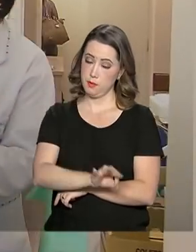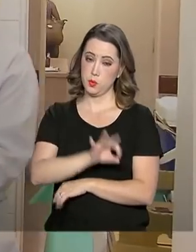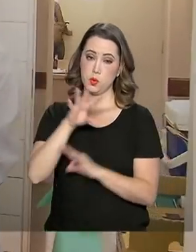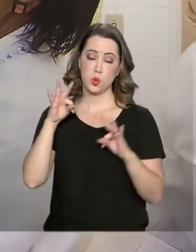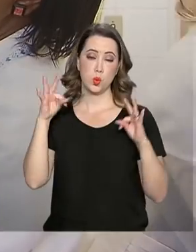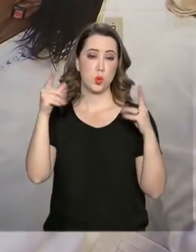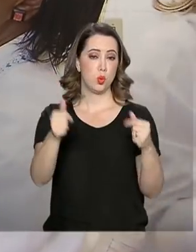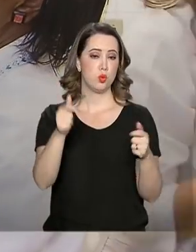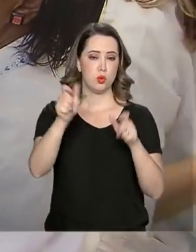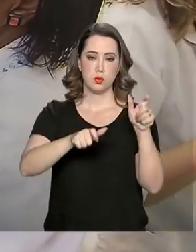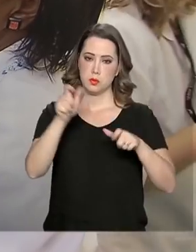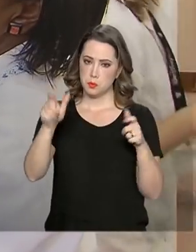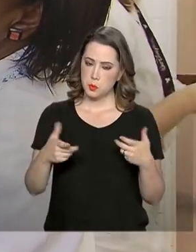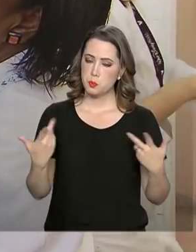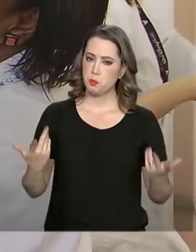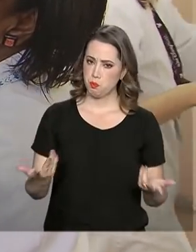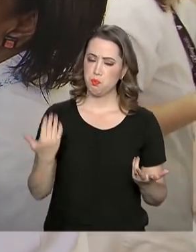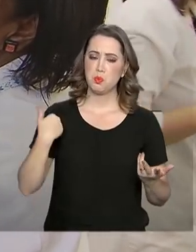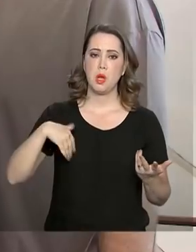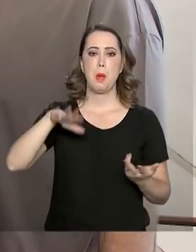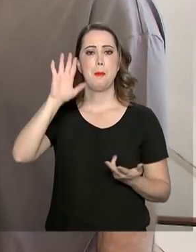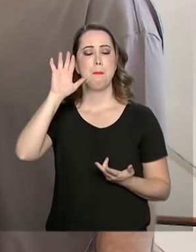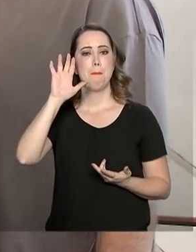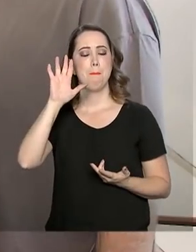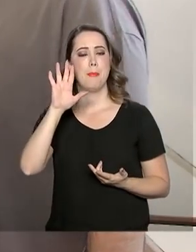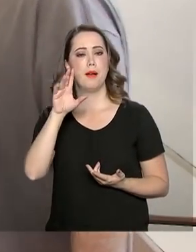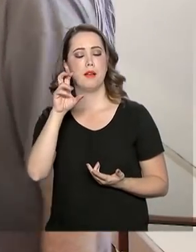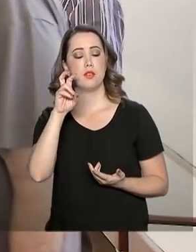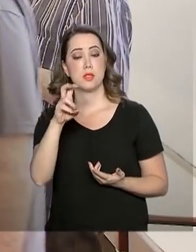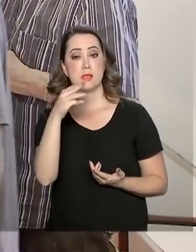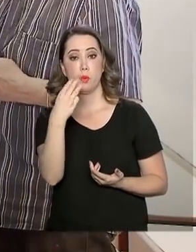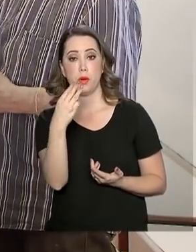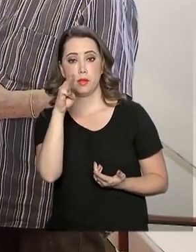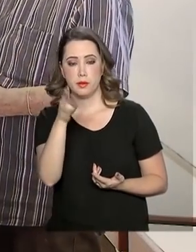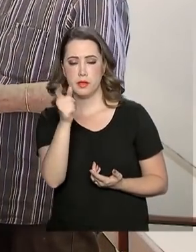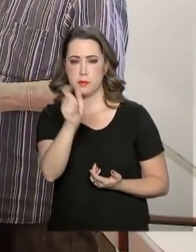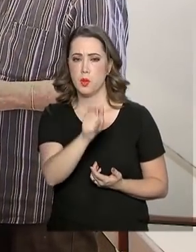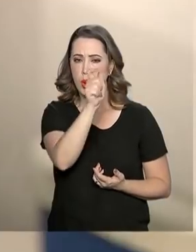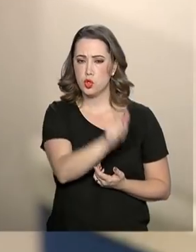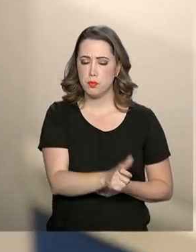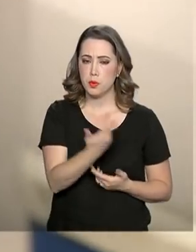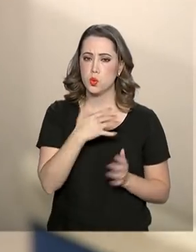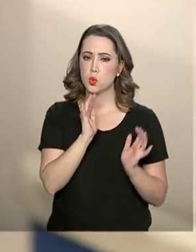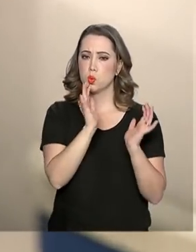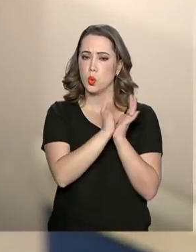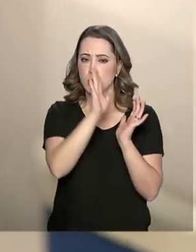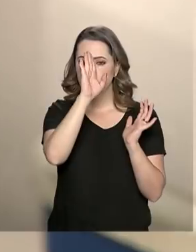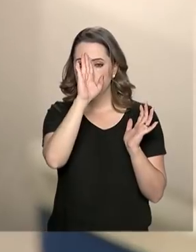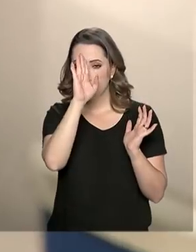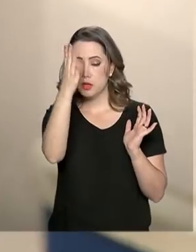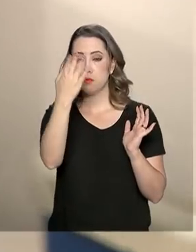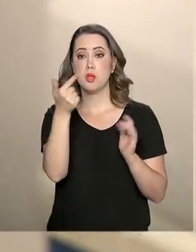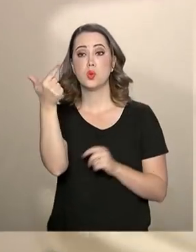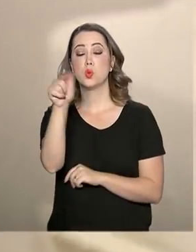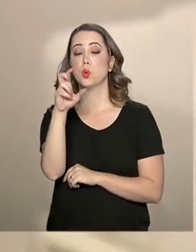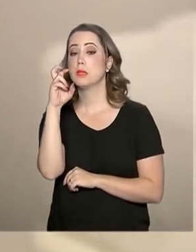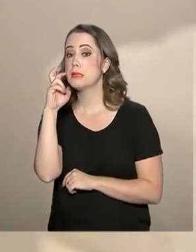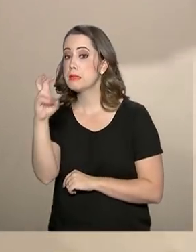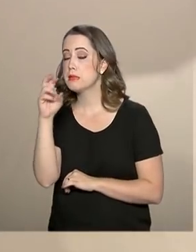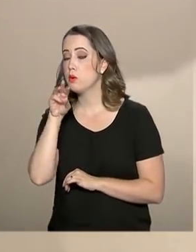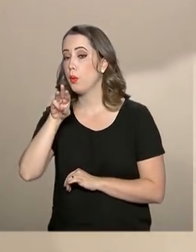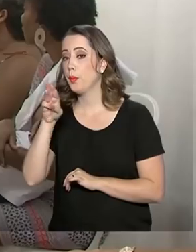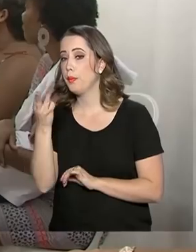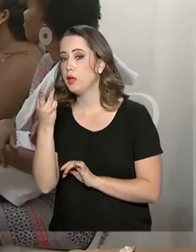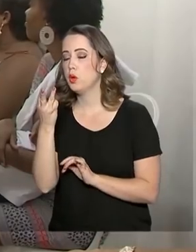vacinação contra a influência. Foram mais de 53 milhões e 500 mil pessoas dos grupos prioritários e outras 5 milhões e